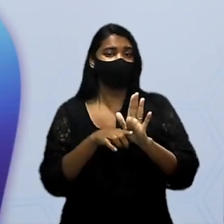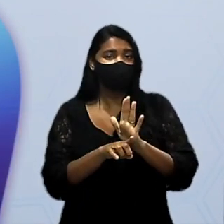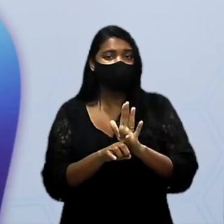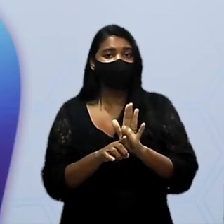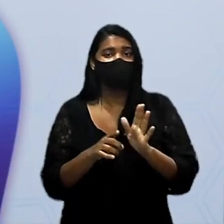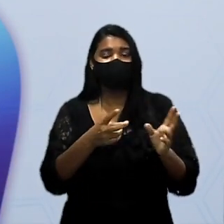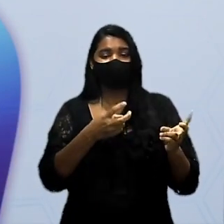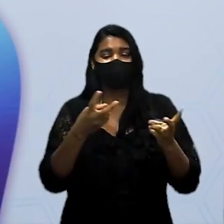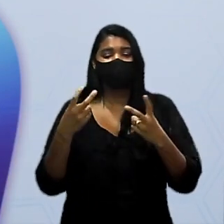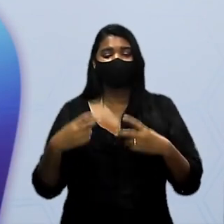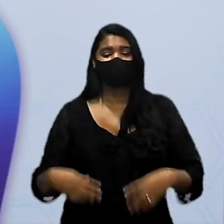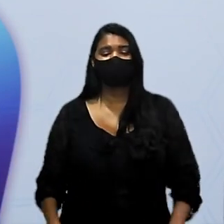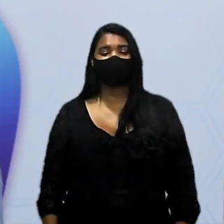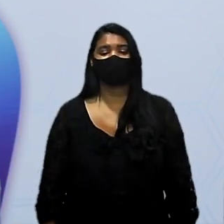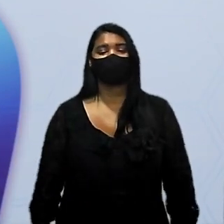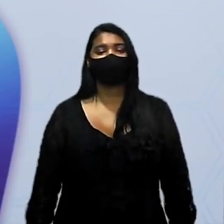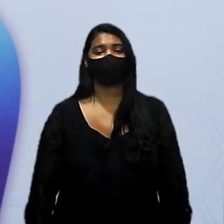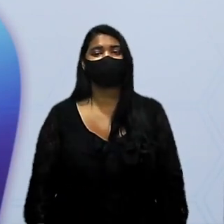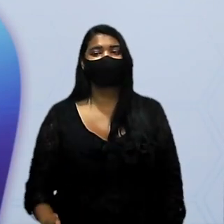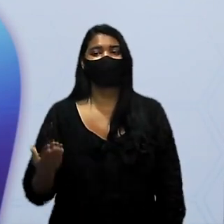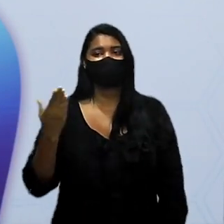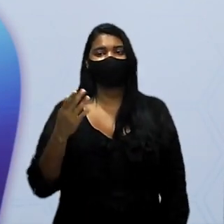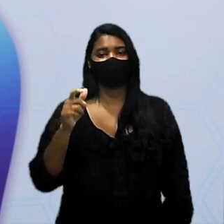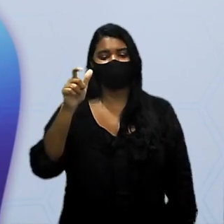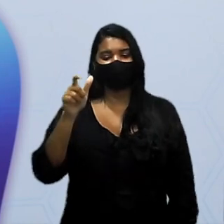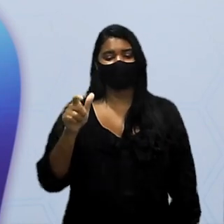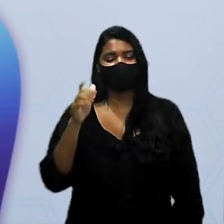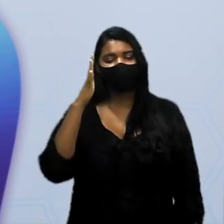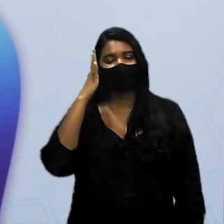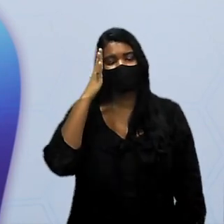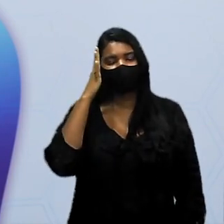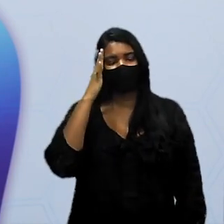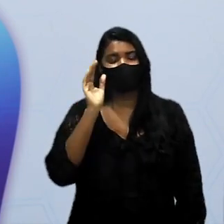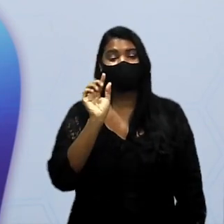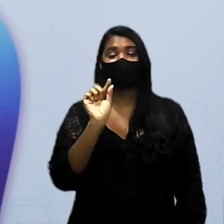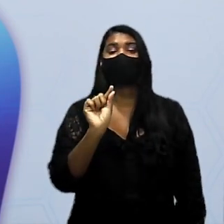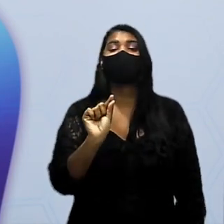do interesse, ok? E, claro, também entender que